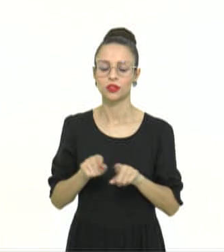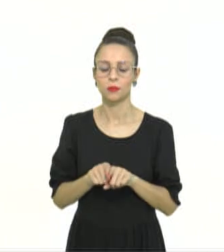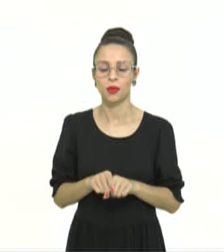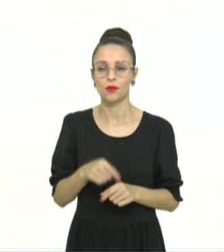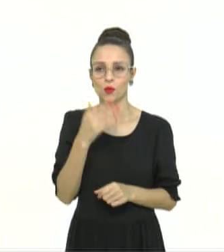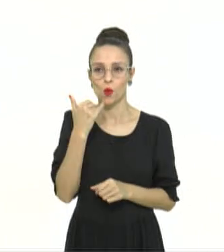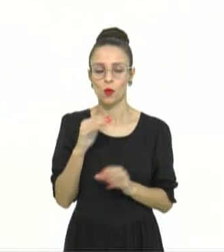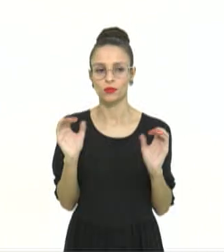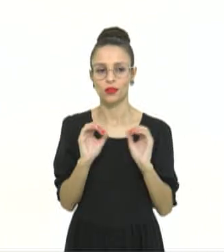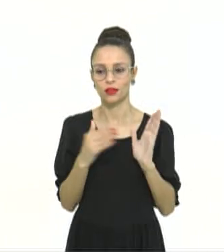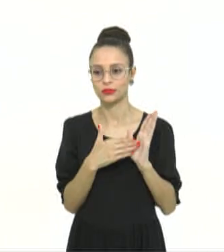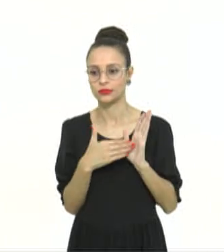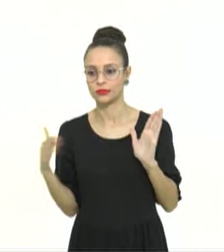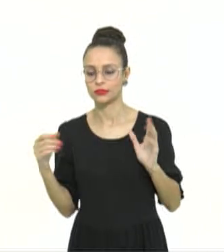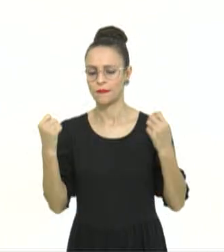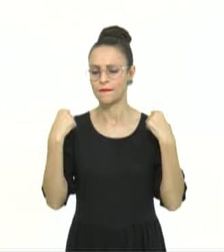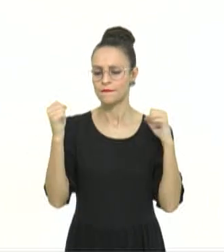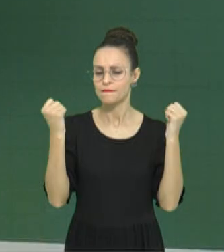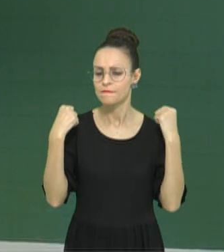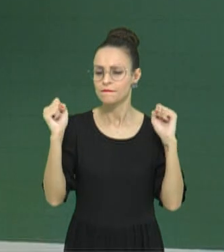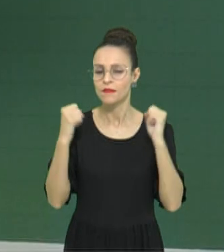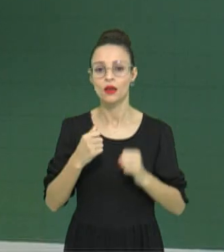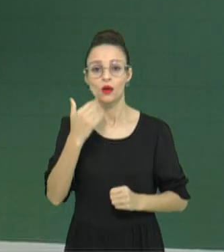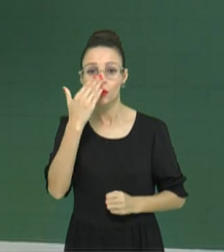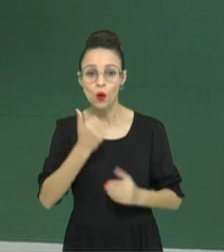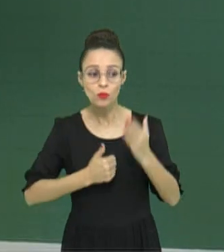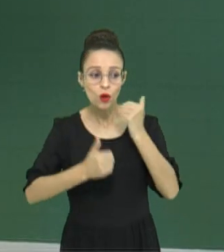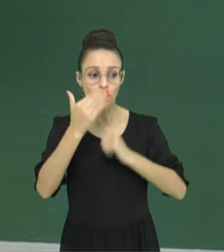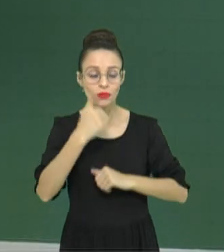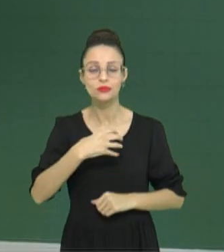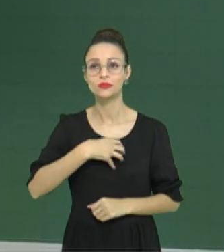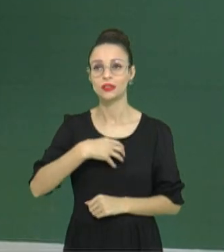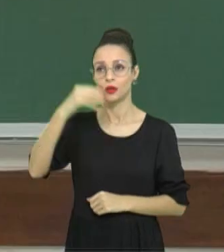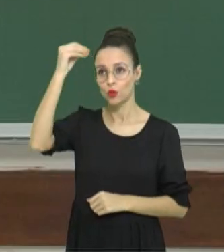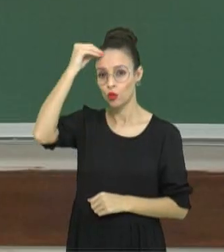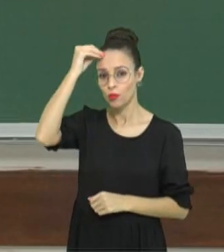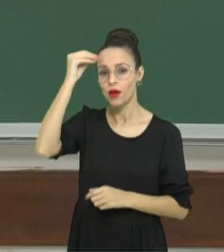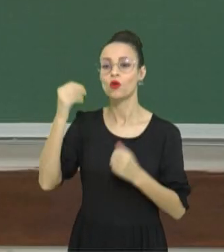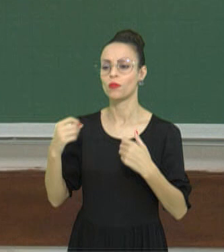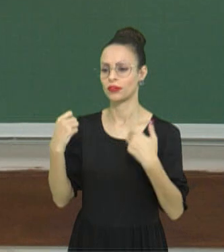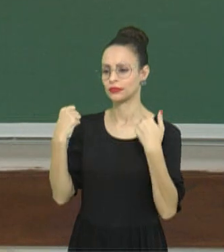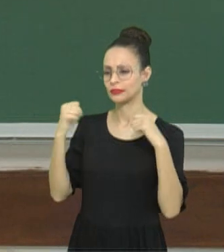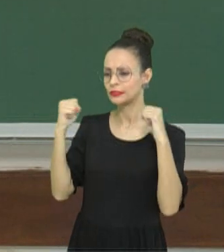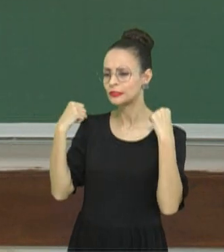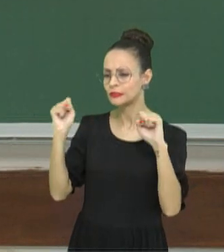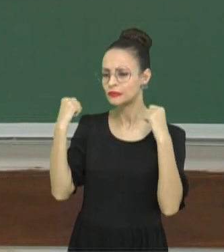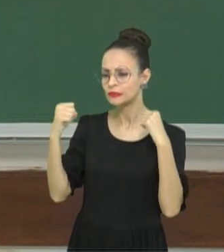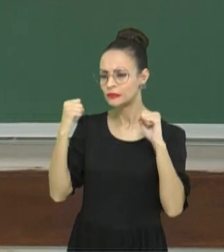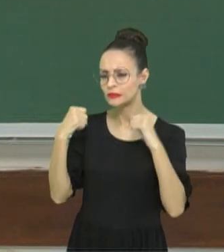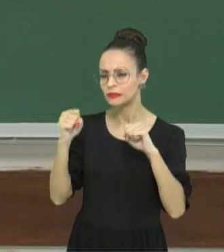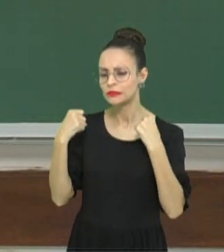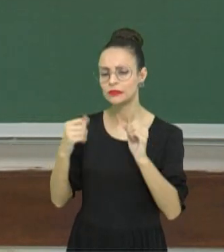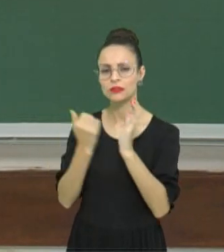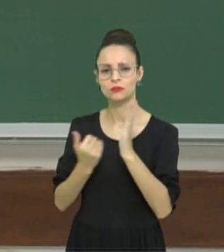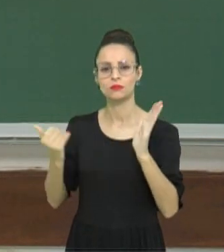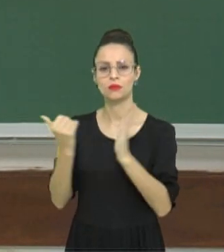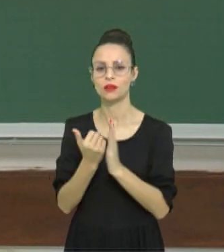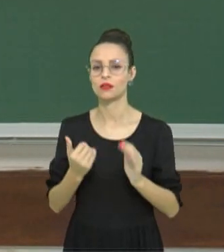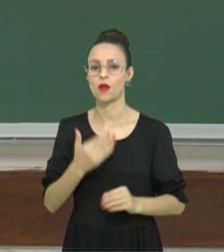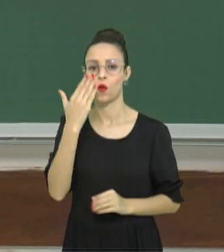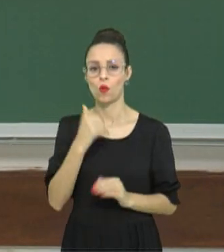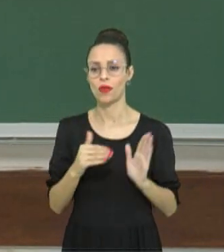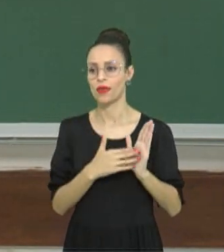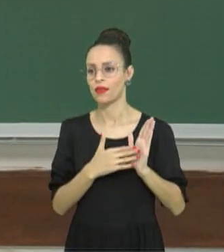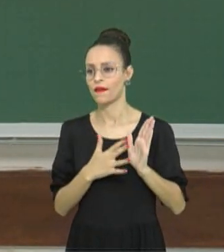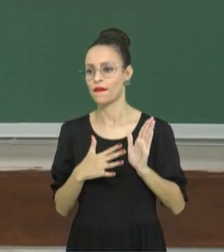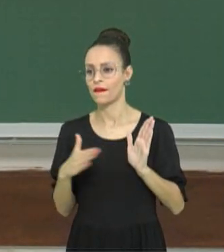exercícios físicos excessivos. Ou seja, ela come, ela se sente culpada, e aí ela vai em busca de exercícios de maneira extrema, em jejum, sem comer, né,